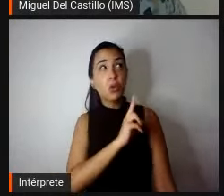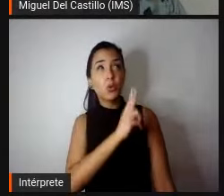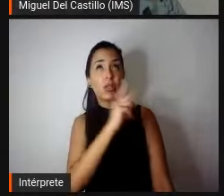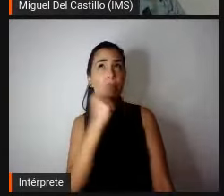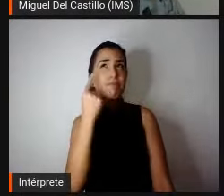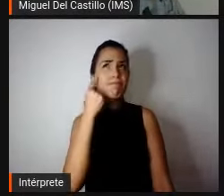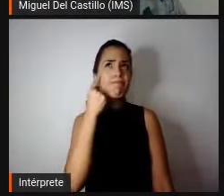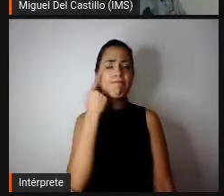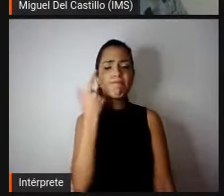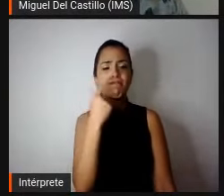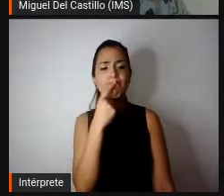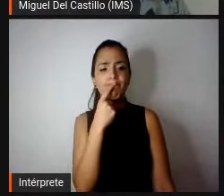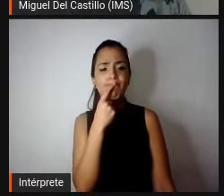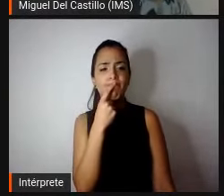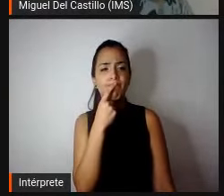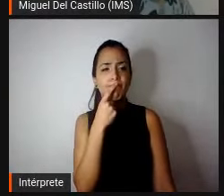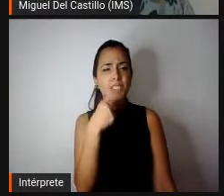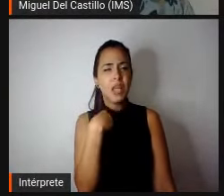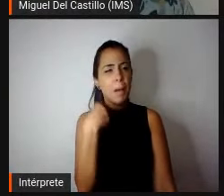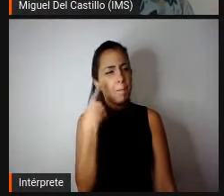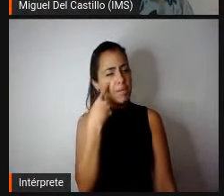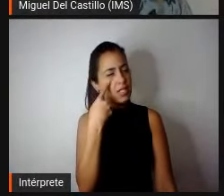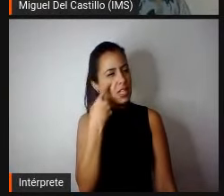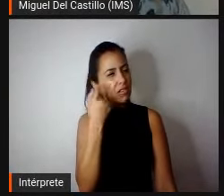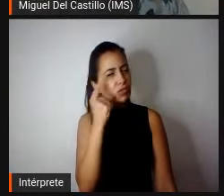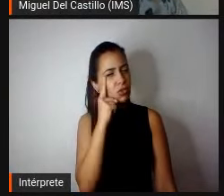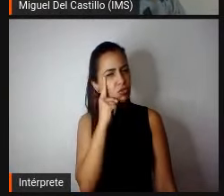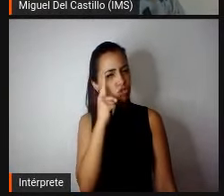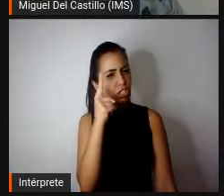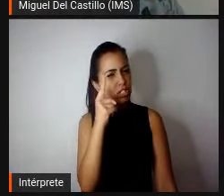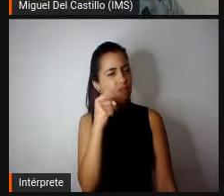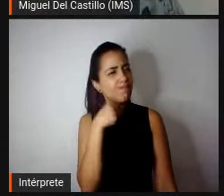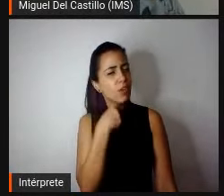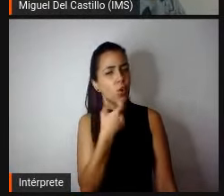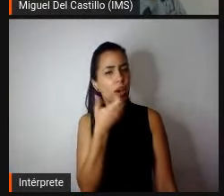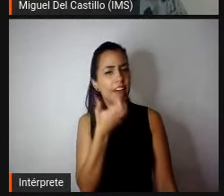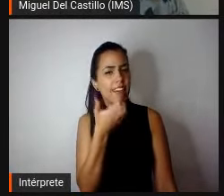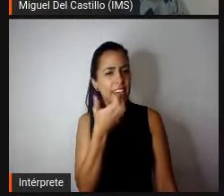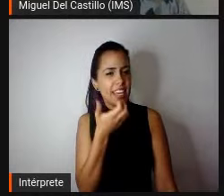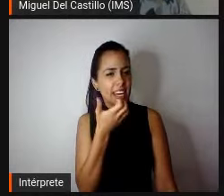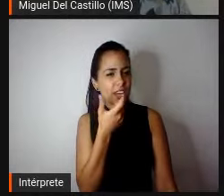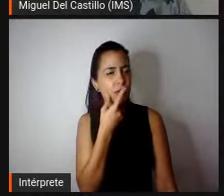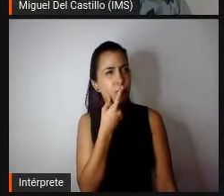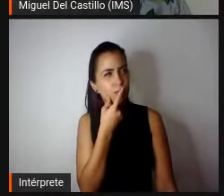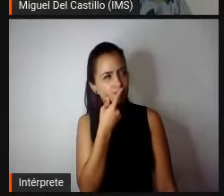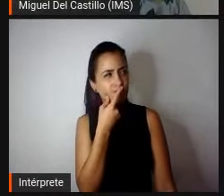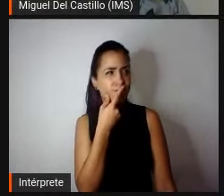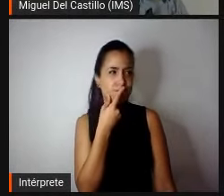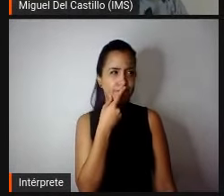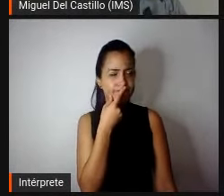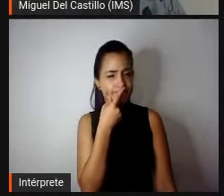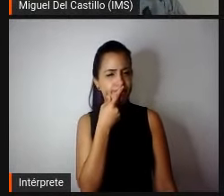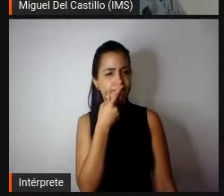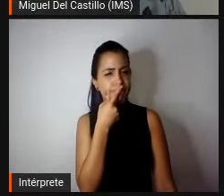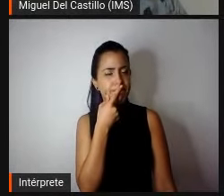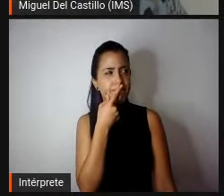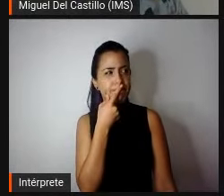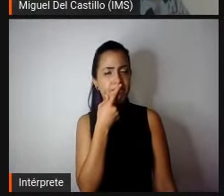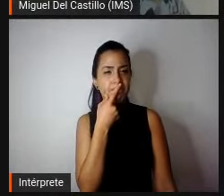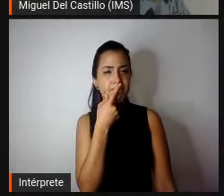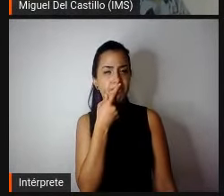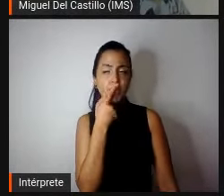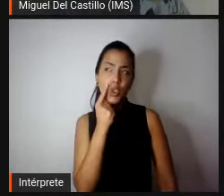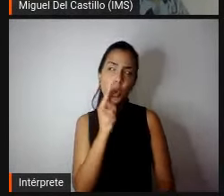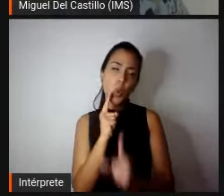Um dia eu estou querendo... Aí que eu vou falar para a Burga. Eu estou querendo encontrar um